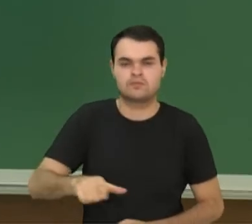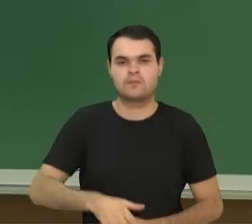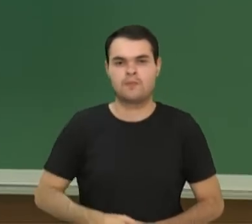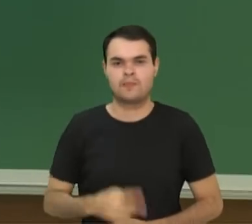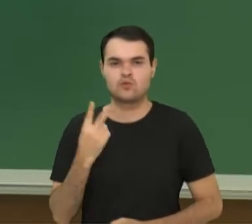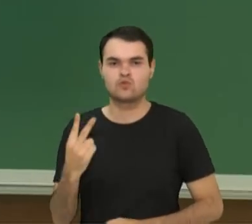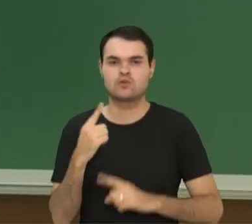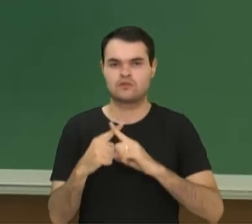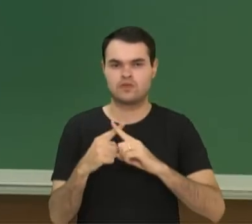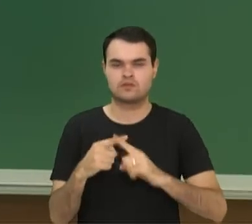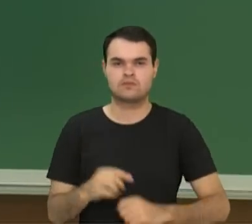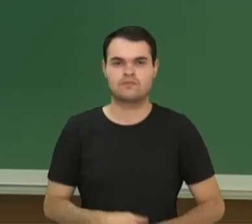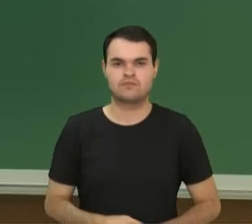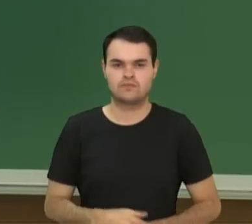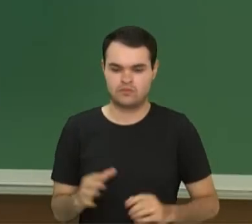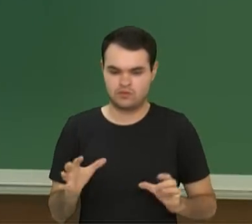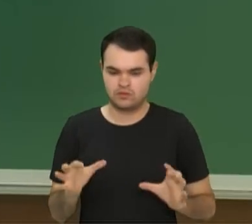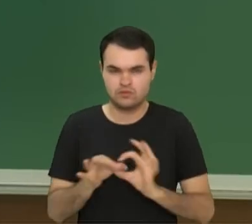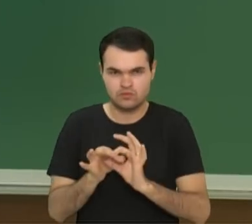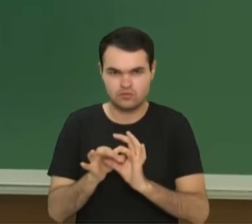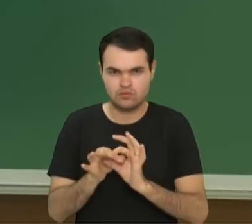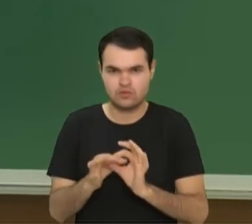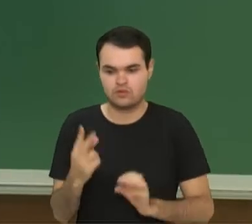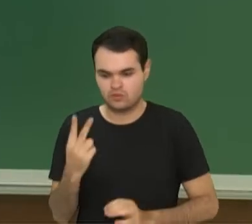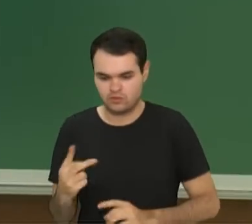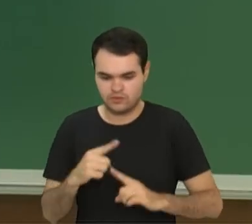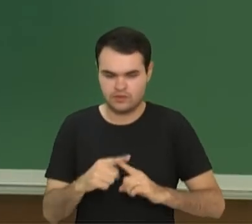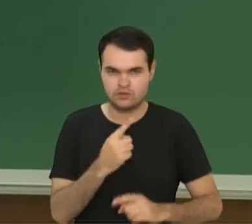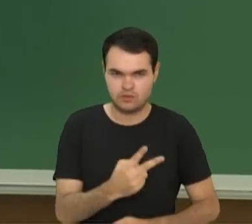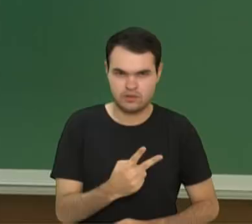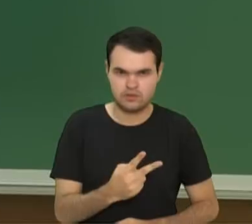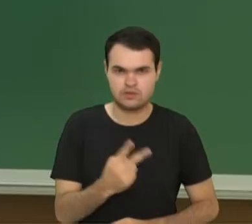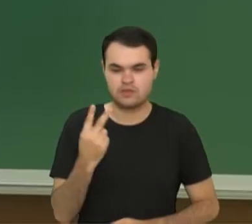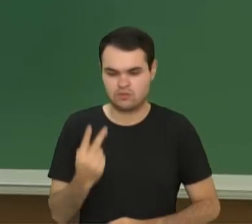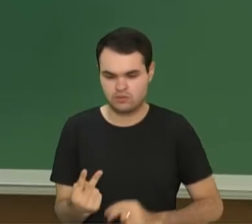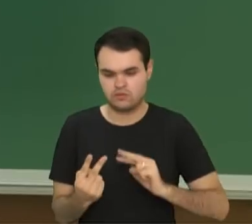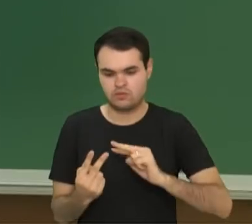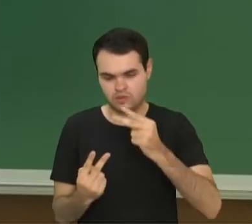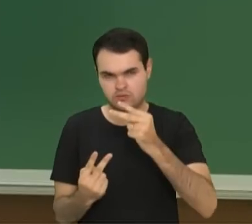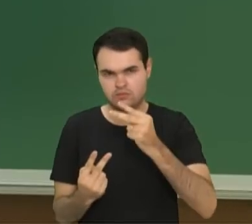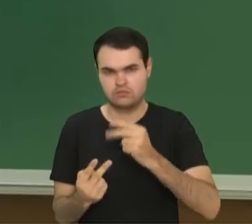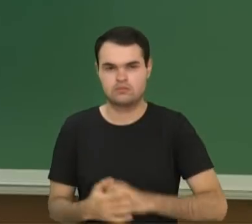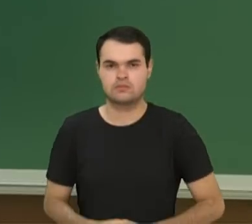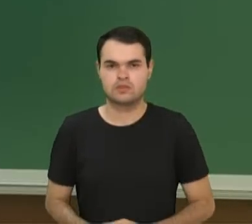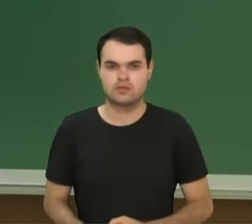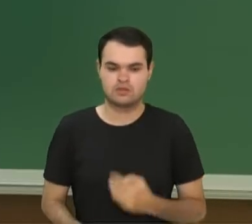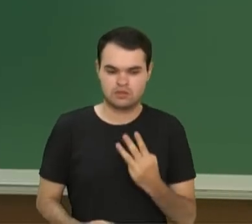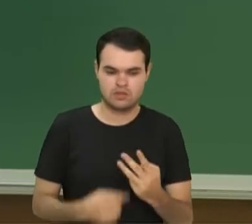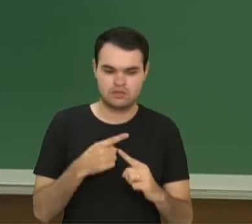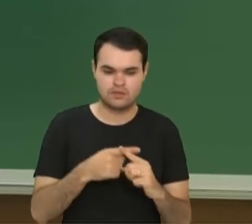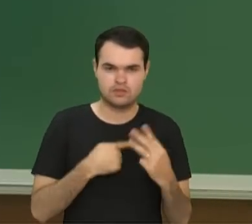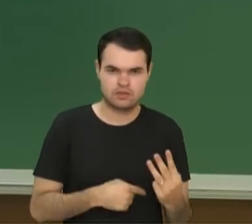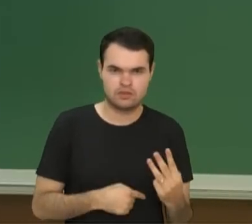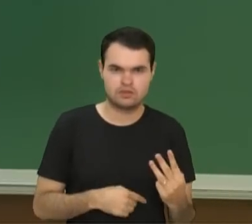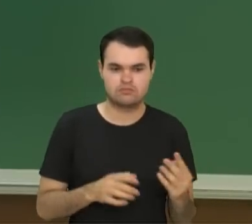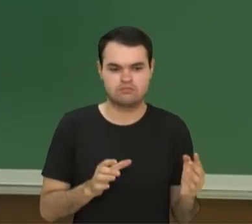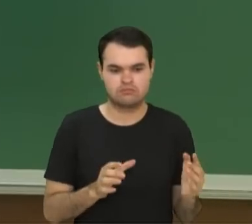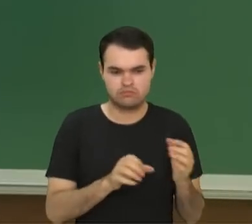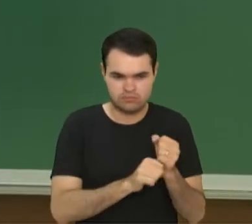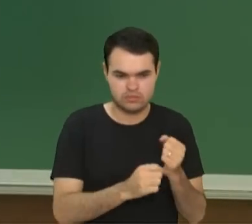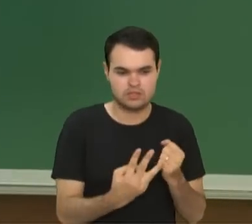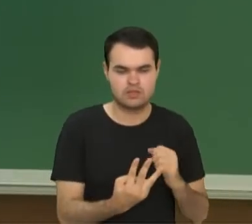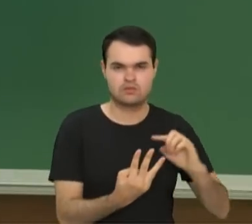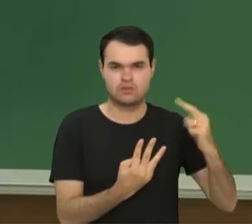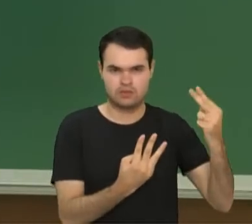2 vezes. Aqui eu juntei, né, o 2 vezes 2, que dá 2 ao quadrado, e o 3 vezes 3, que dá 3 ao